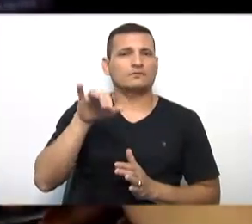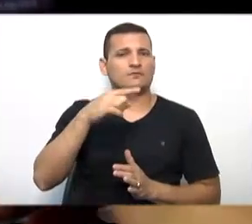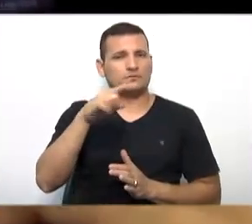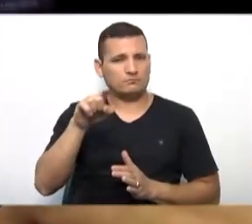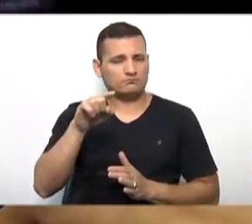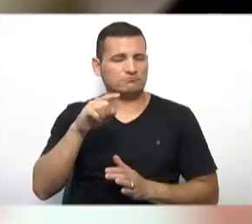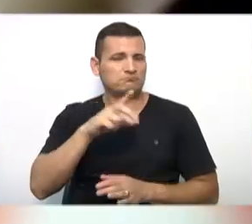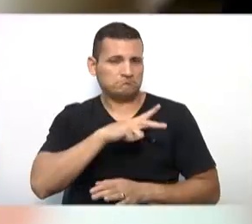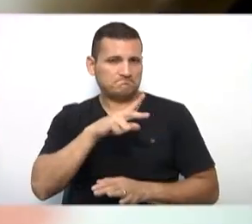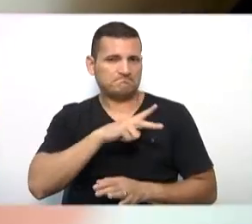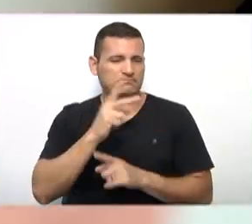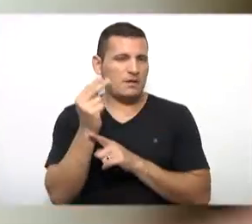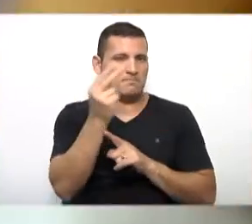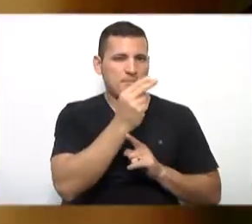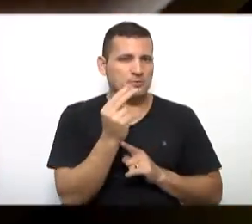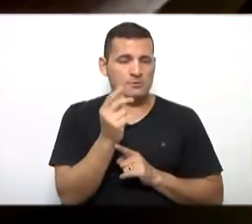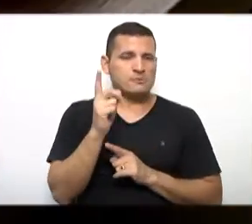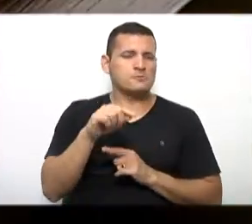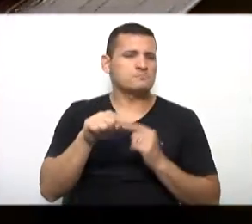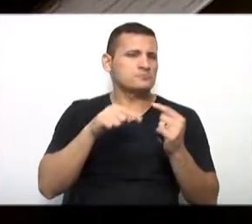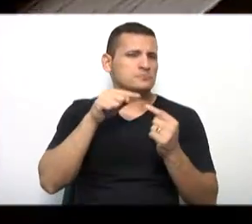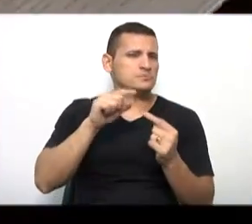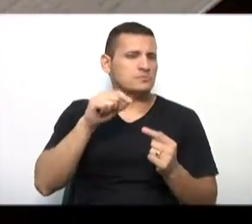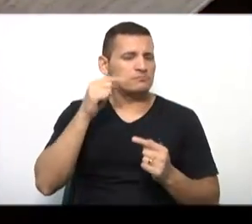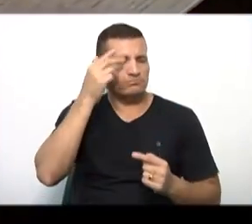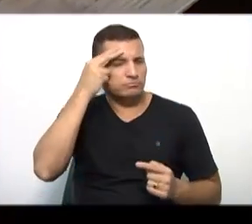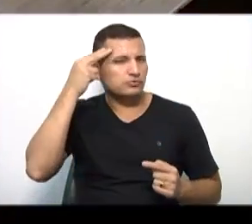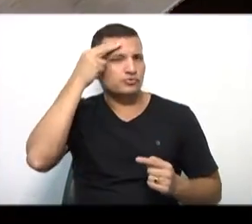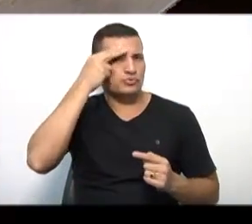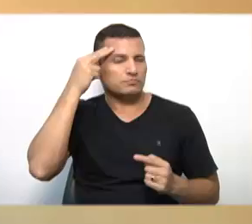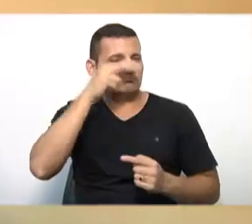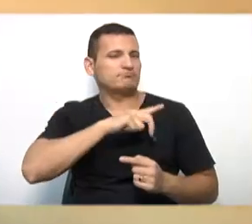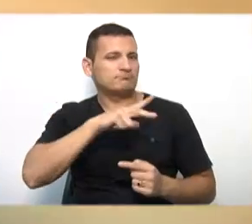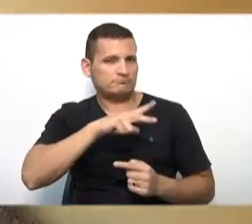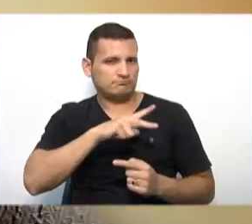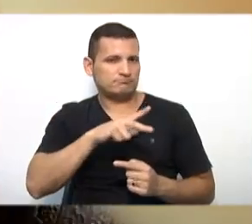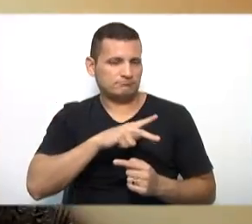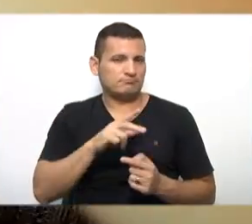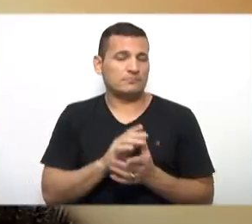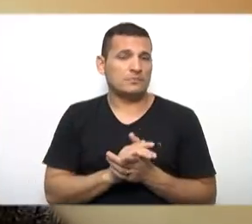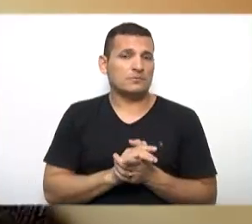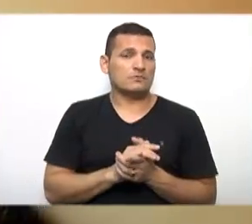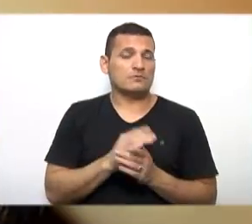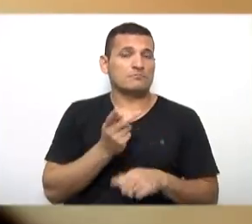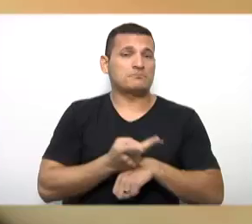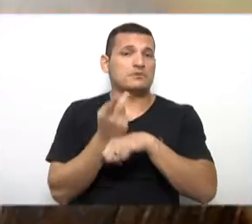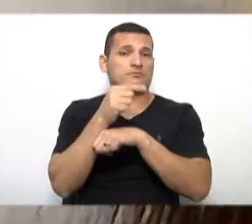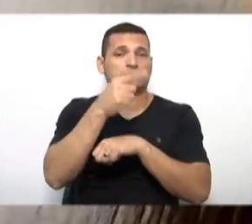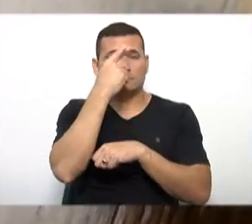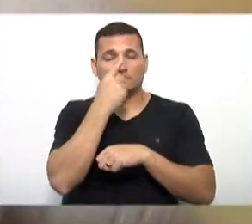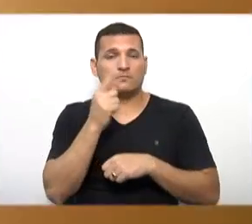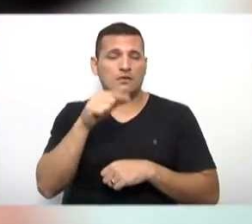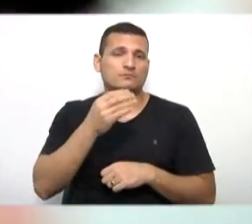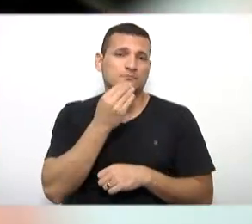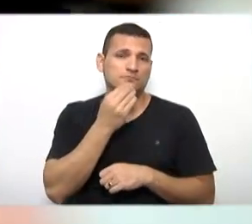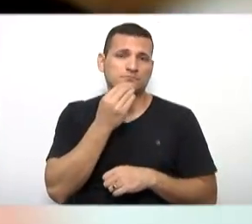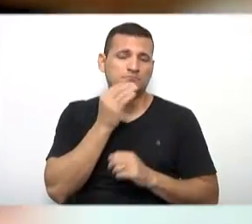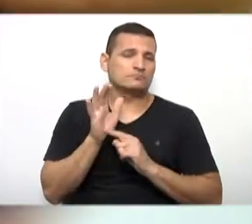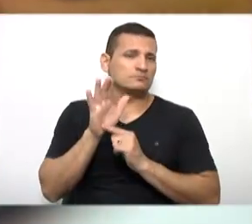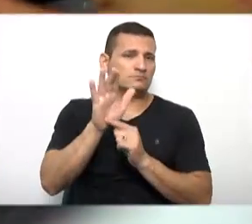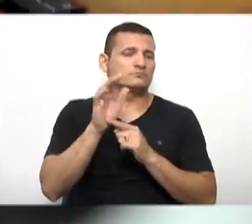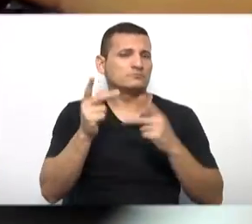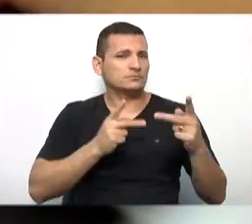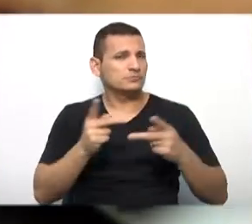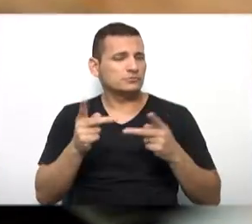trabalha com o objetivo de realizar os sonhos pessoais. O prêmio para este perfil seria a oportunidade de apresentar um